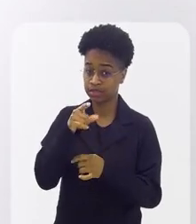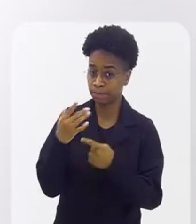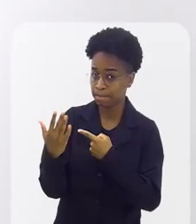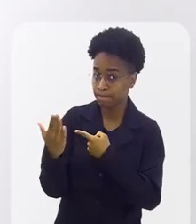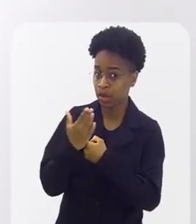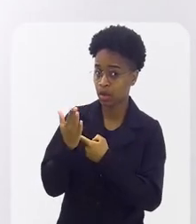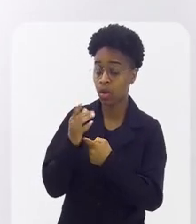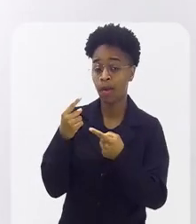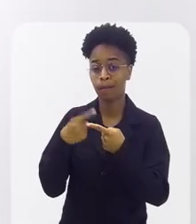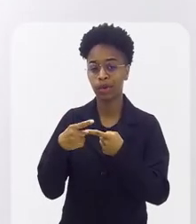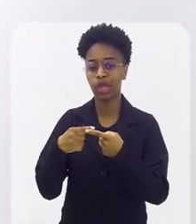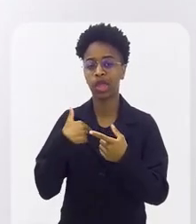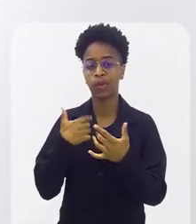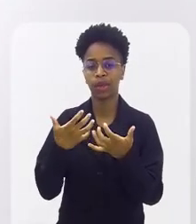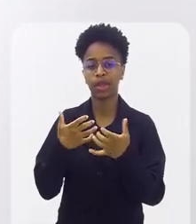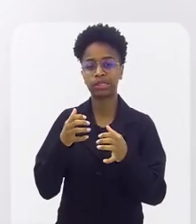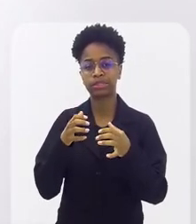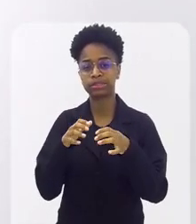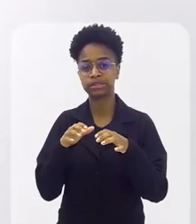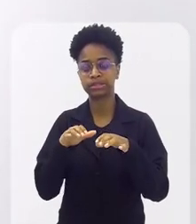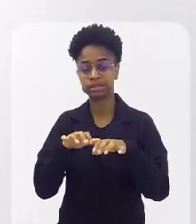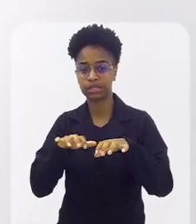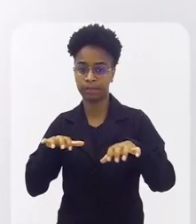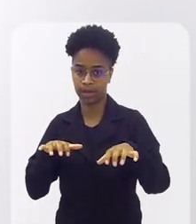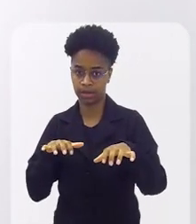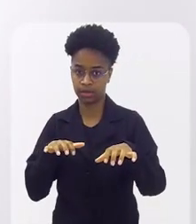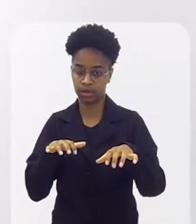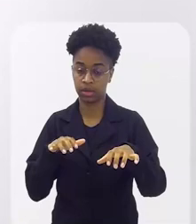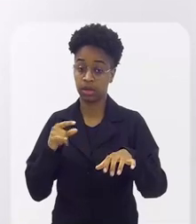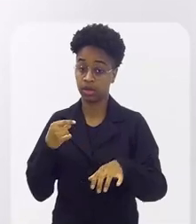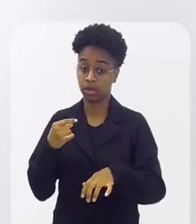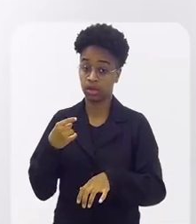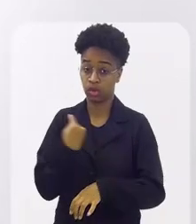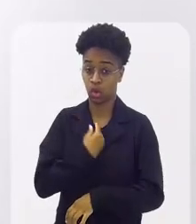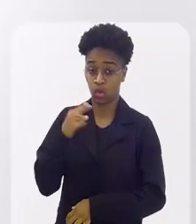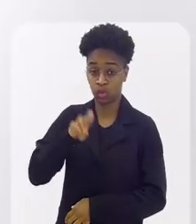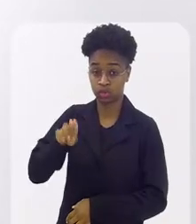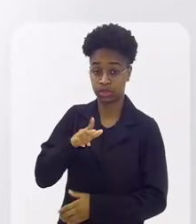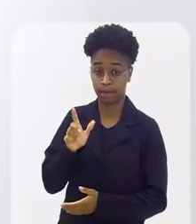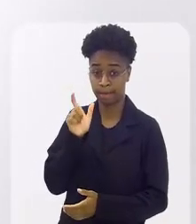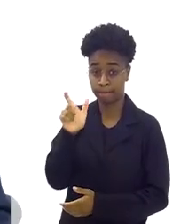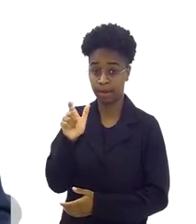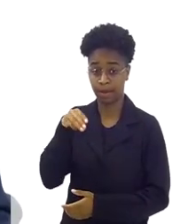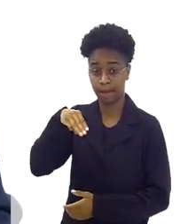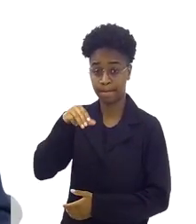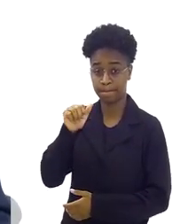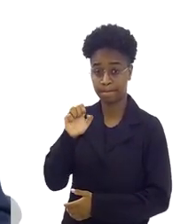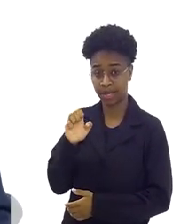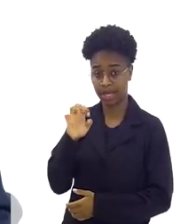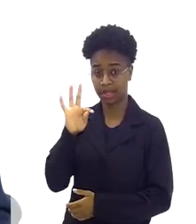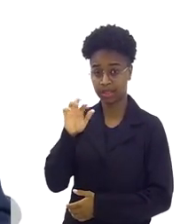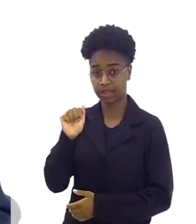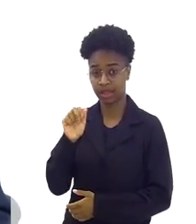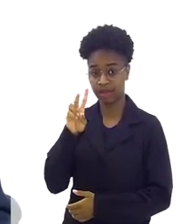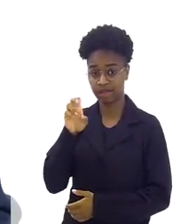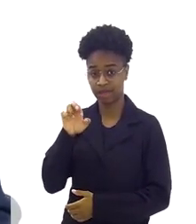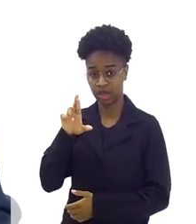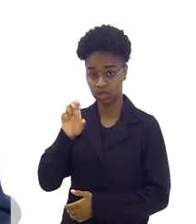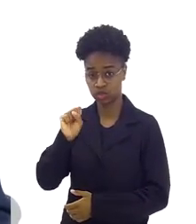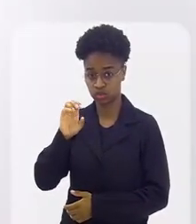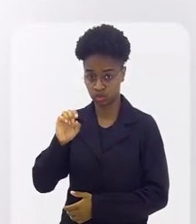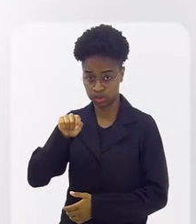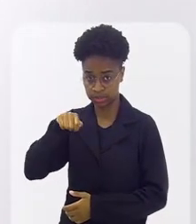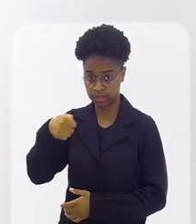queria que você me ajudasse aqui, porque eu queria fazer uma distinção. Está se usando muito metaverso, né? Sim.